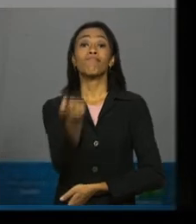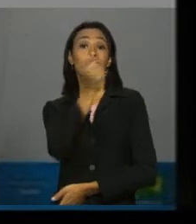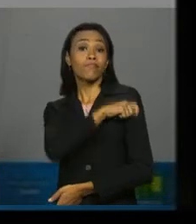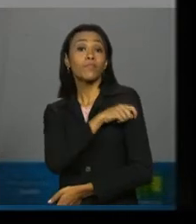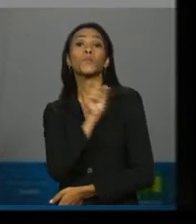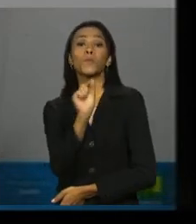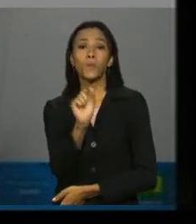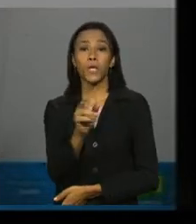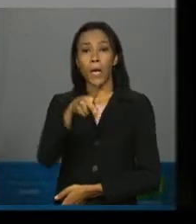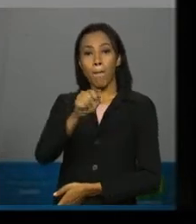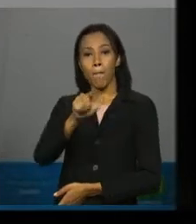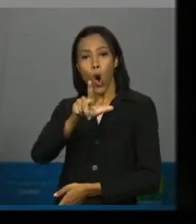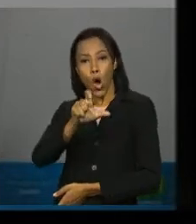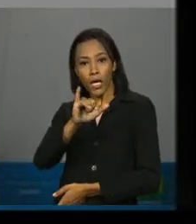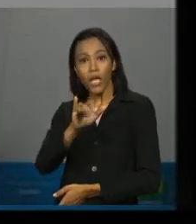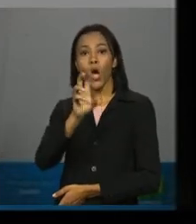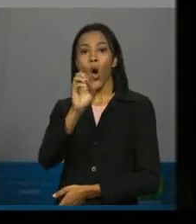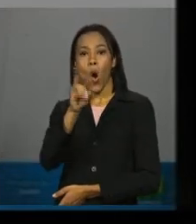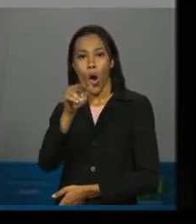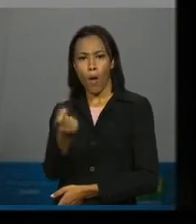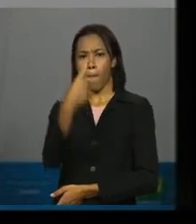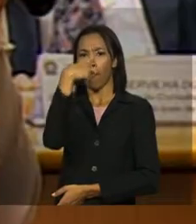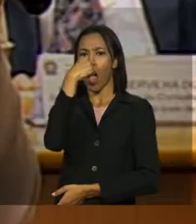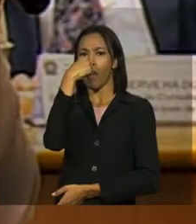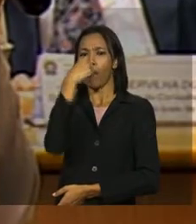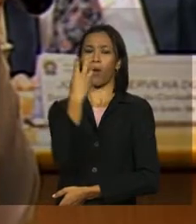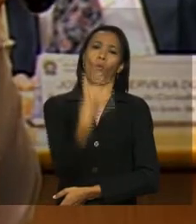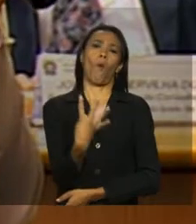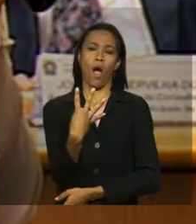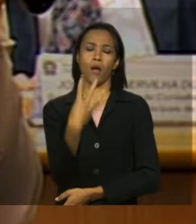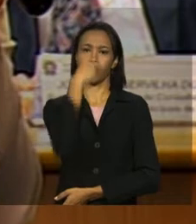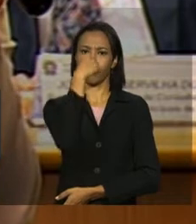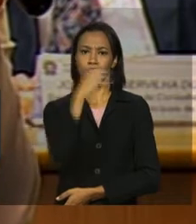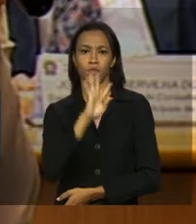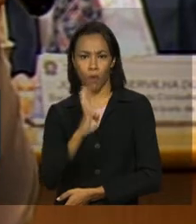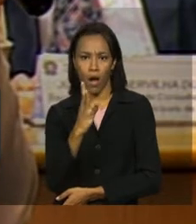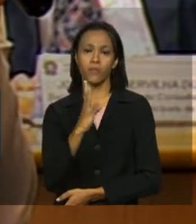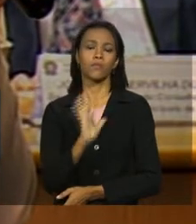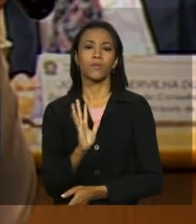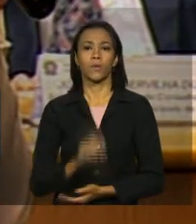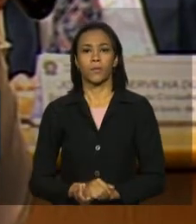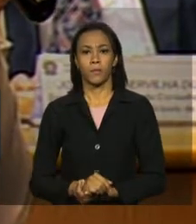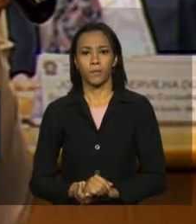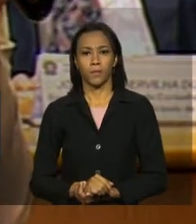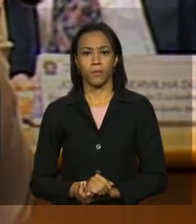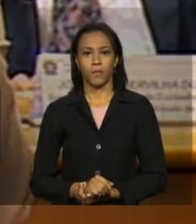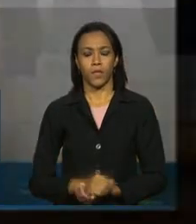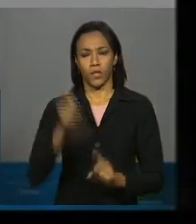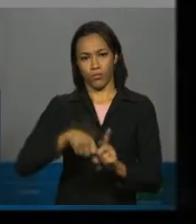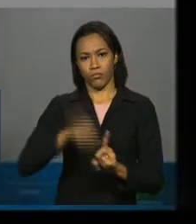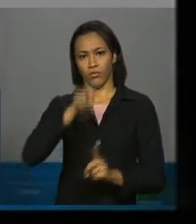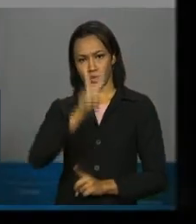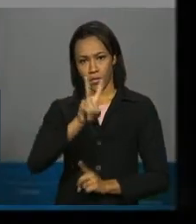lá vacina pólio oral nela tomava os quatro doses sendo as duas primeiras e no treino nos